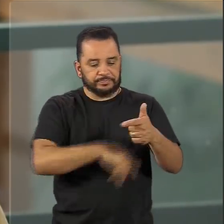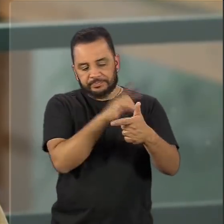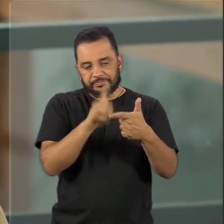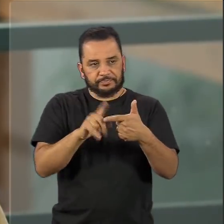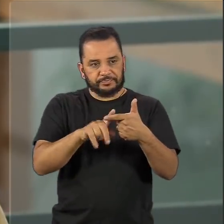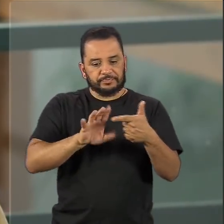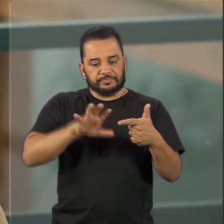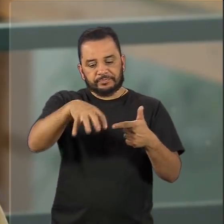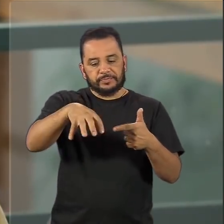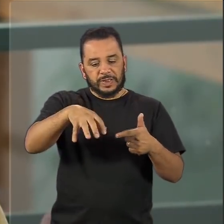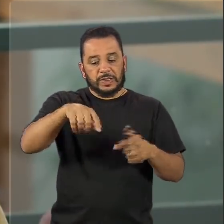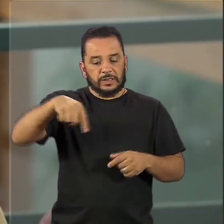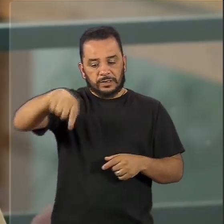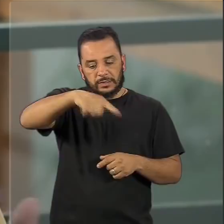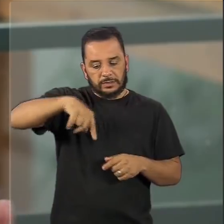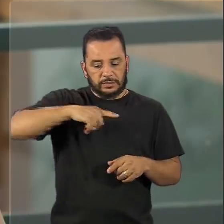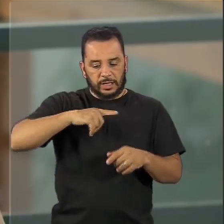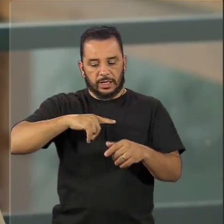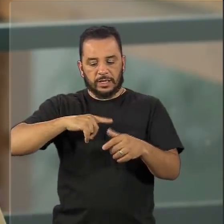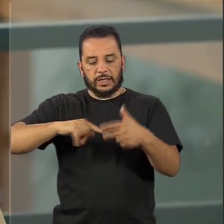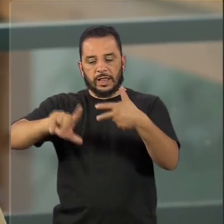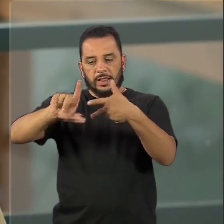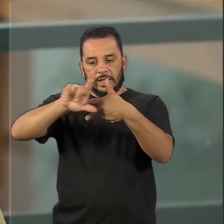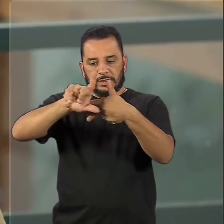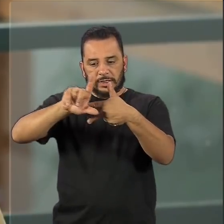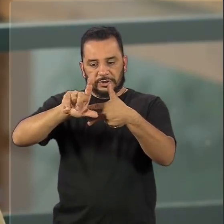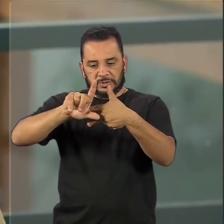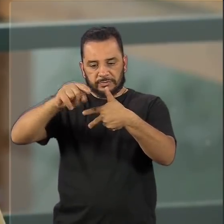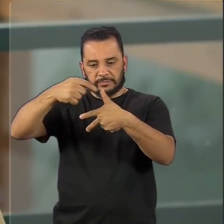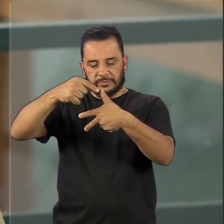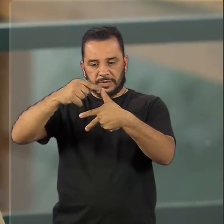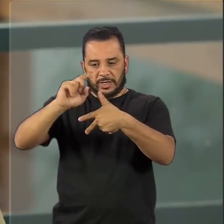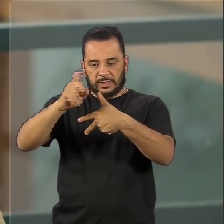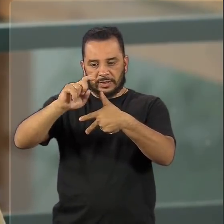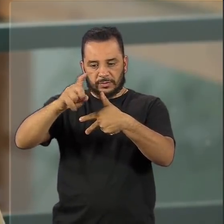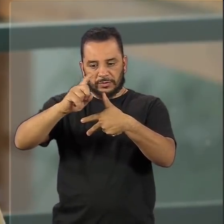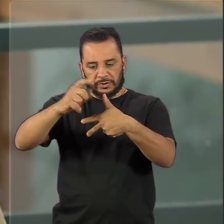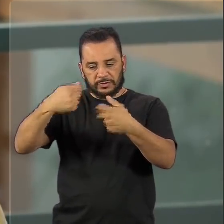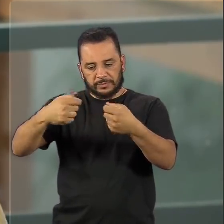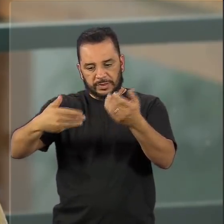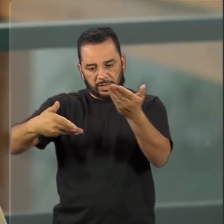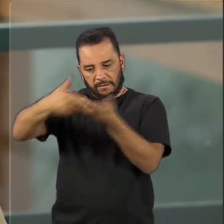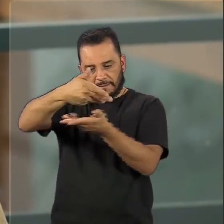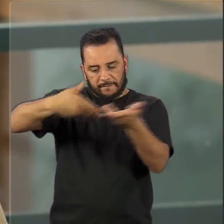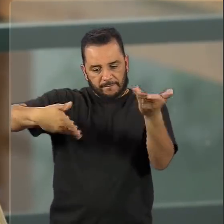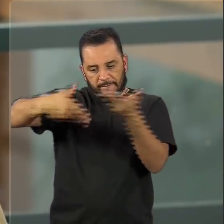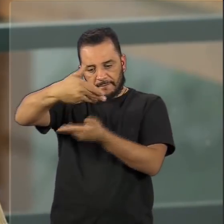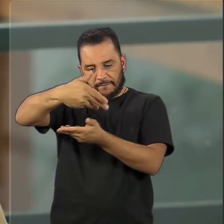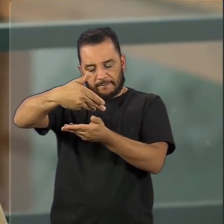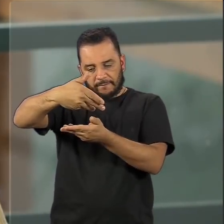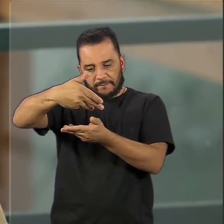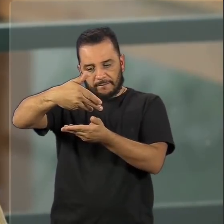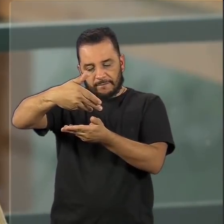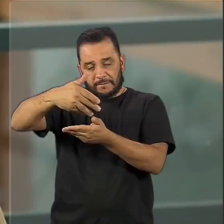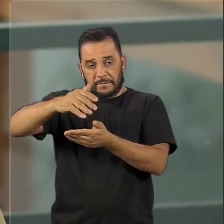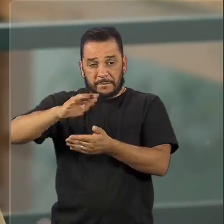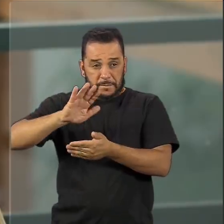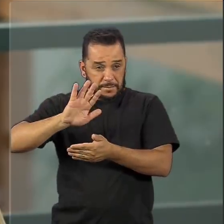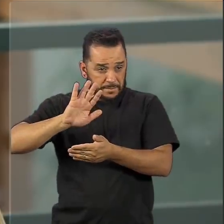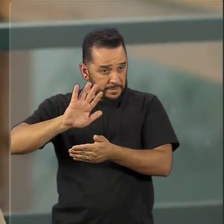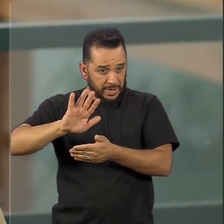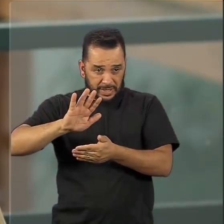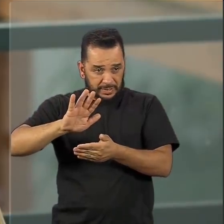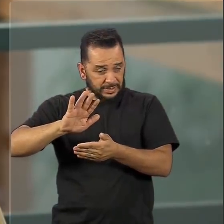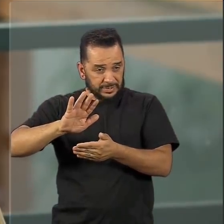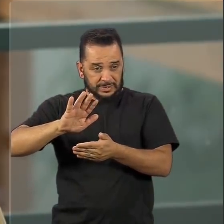E a relação entre o legislativo e o executivo, que é fundamental para o funcionamento de uma democracia, ela é